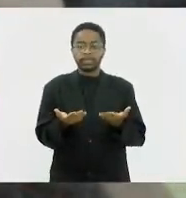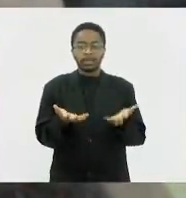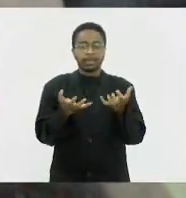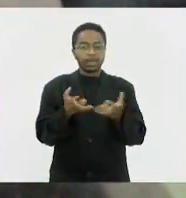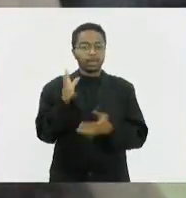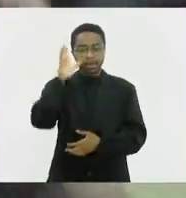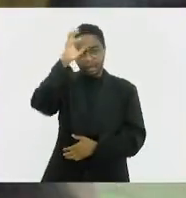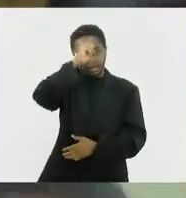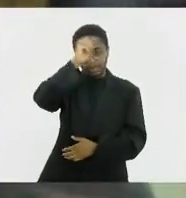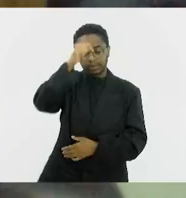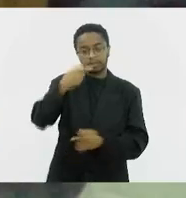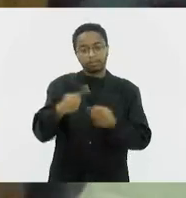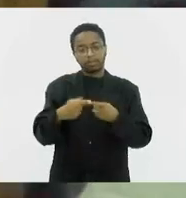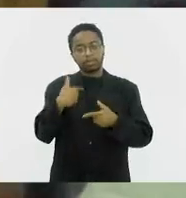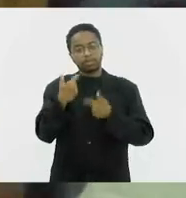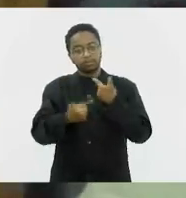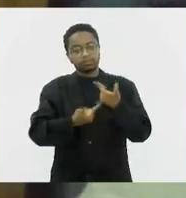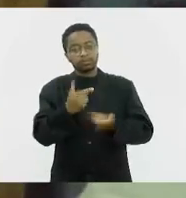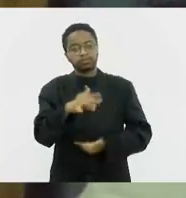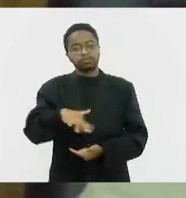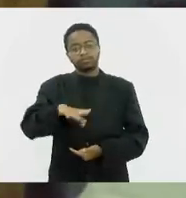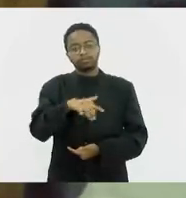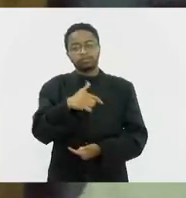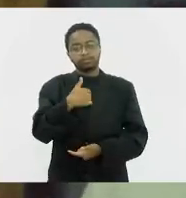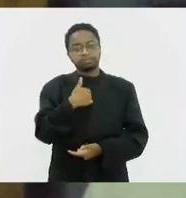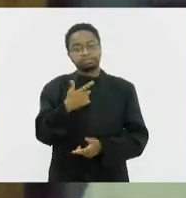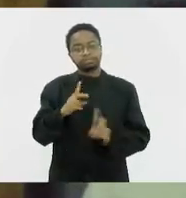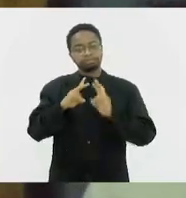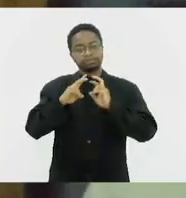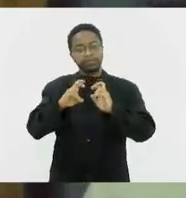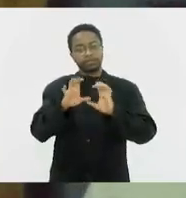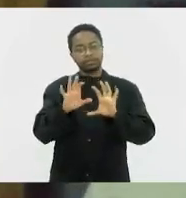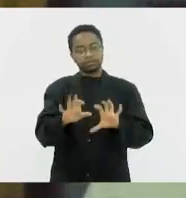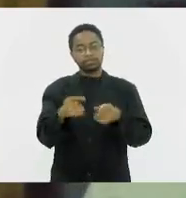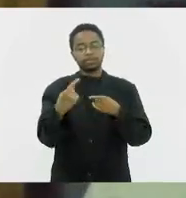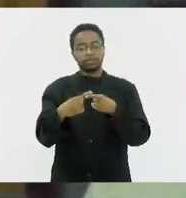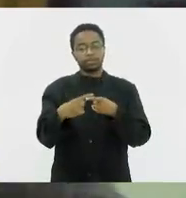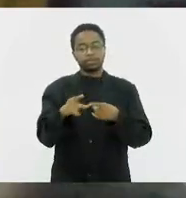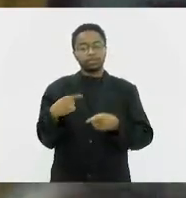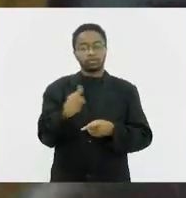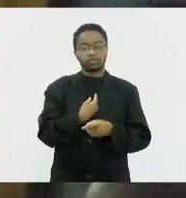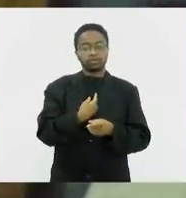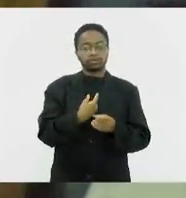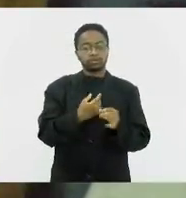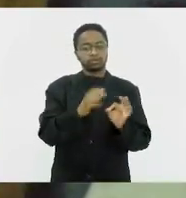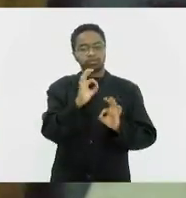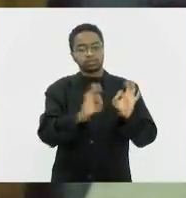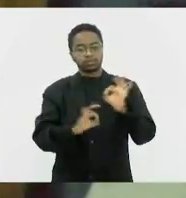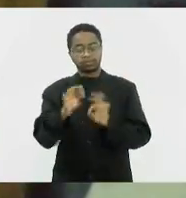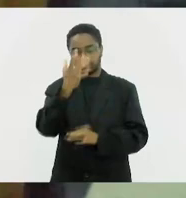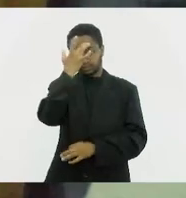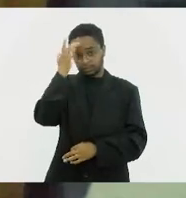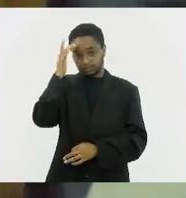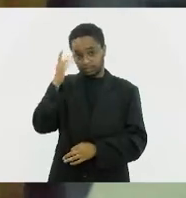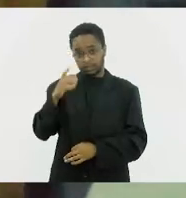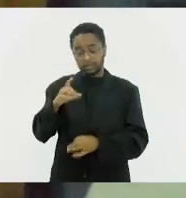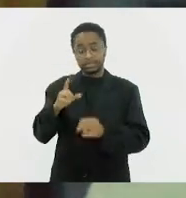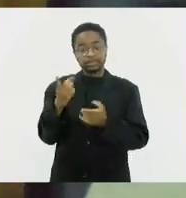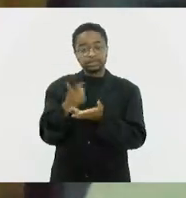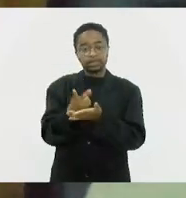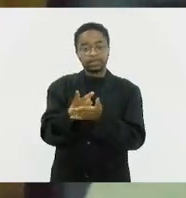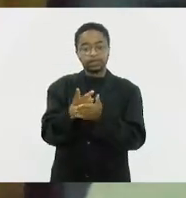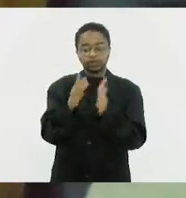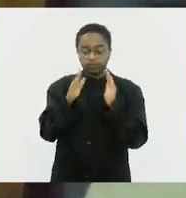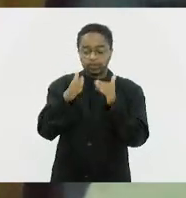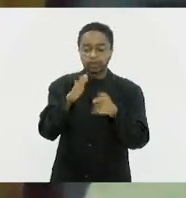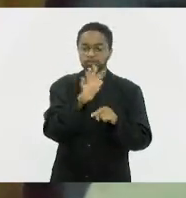Enquanto serviço, eu me entendo nessa posição, porque nossa divisão de saúde mental se coloca à disposição da população de Volta Redonda,